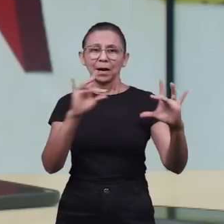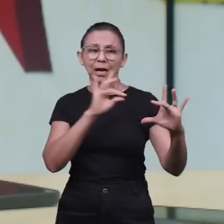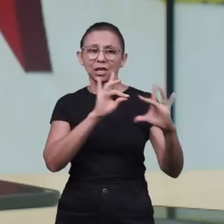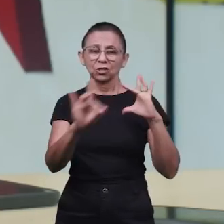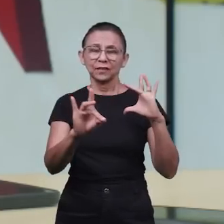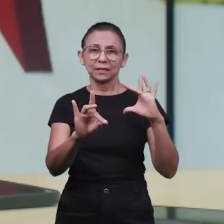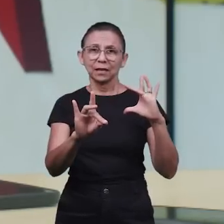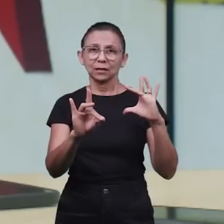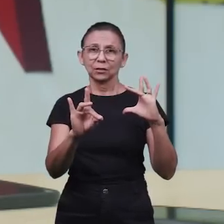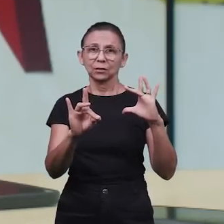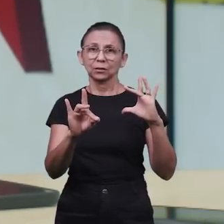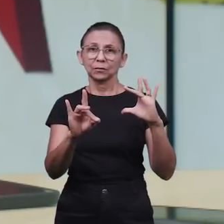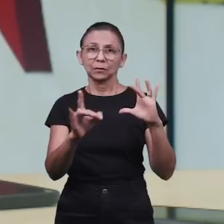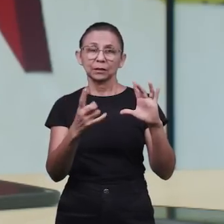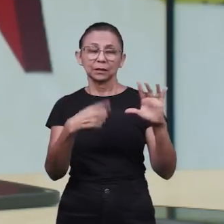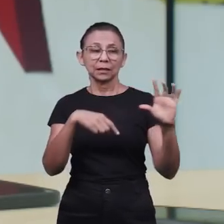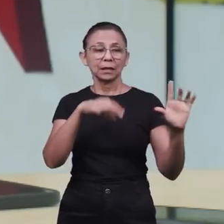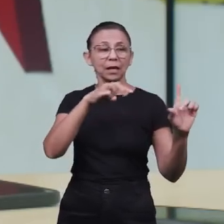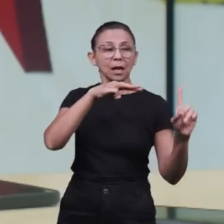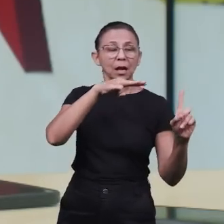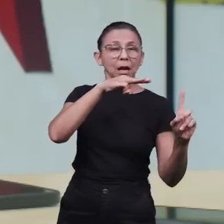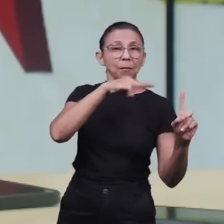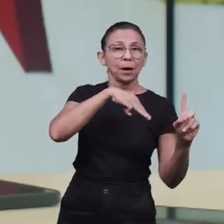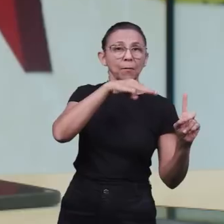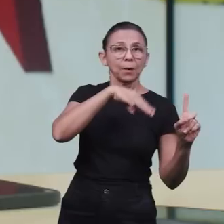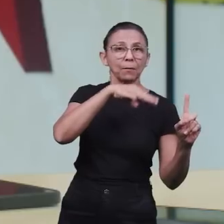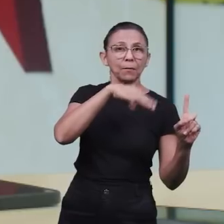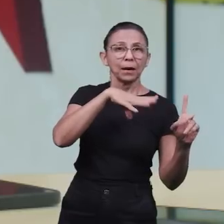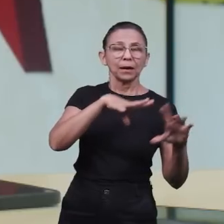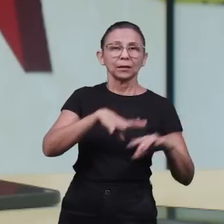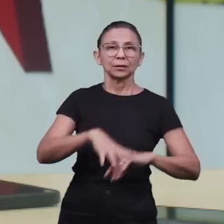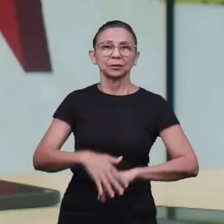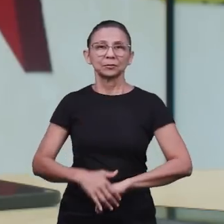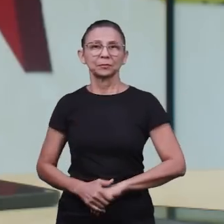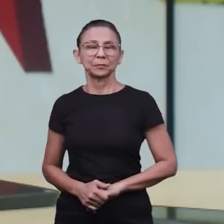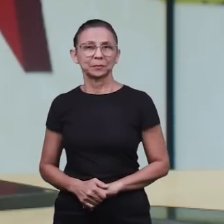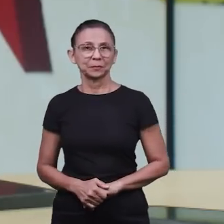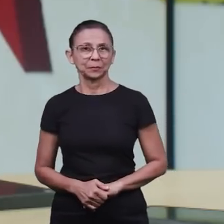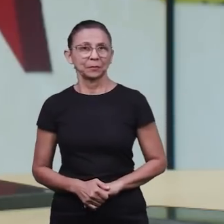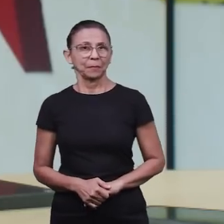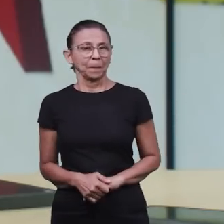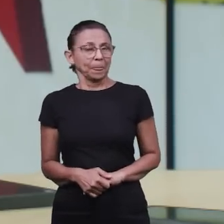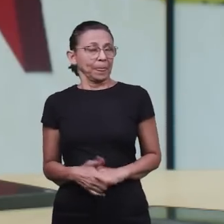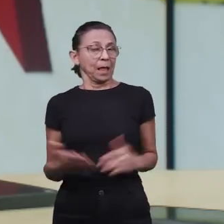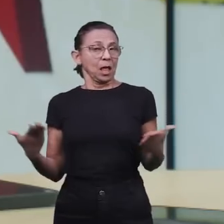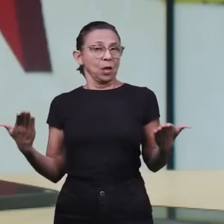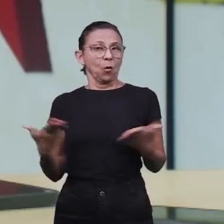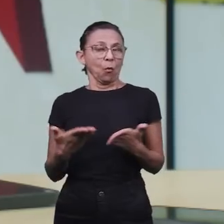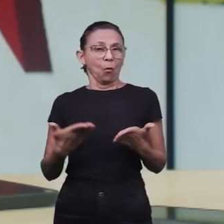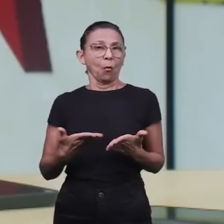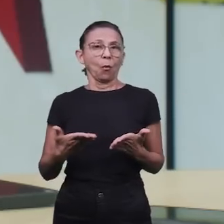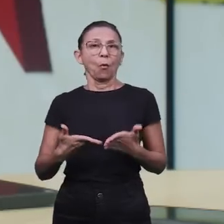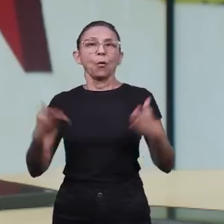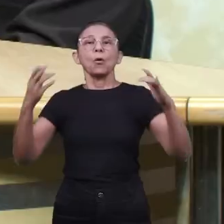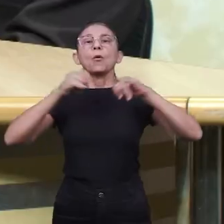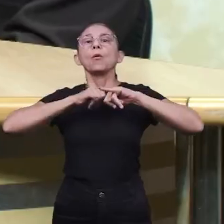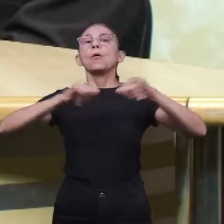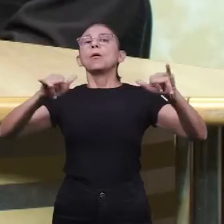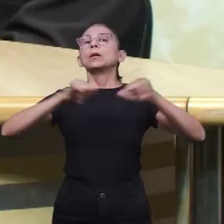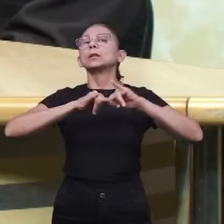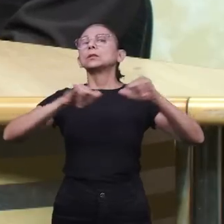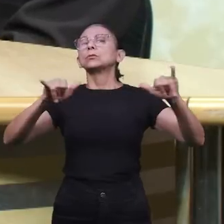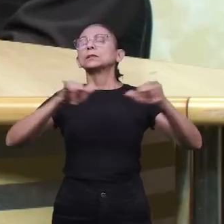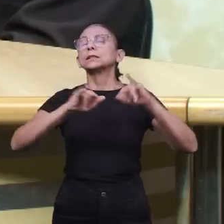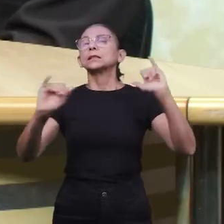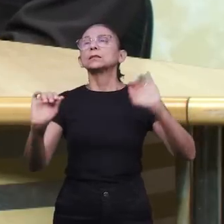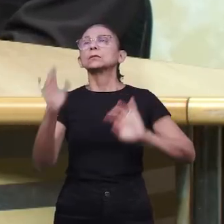a banda de música e o sinal sonoro era a mídia daquela época. Era a maneira de anunciar